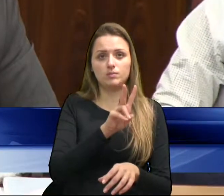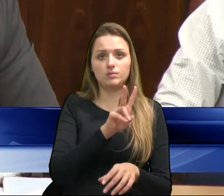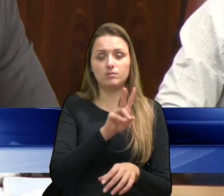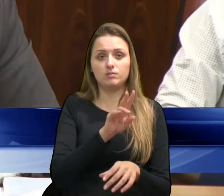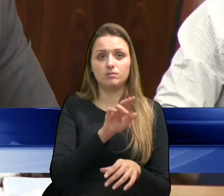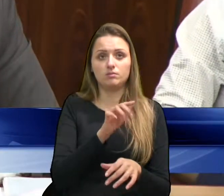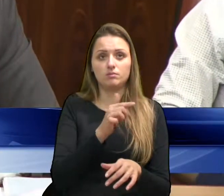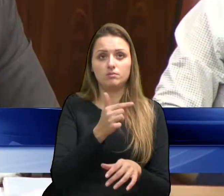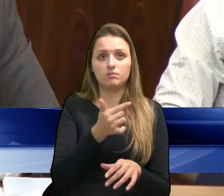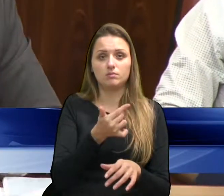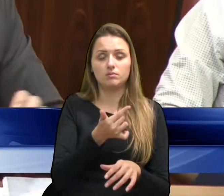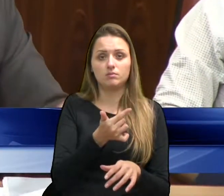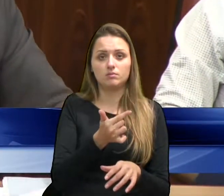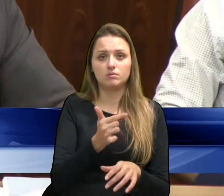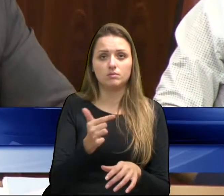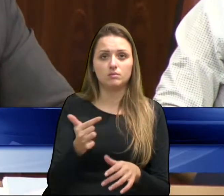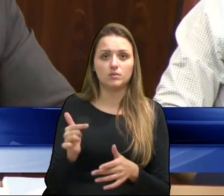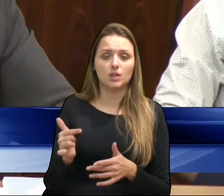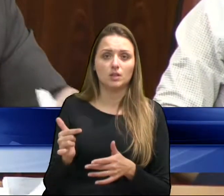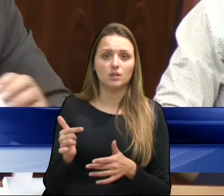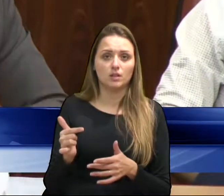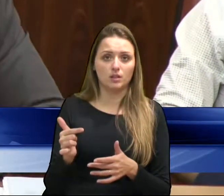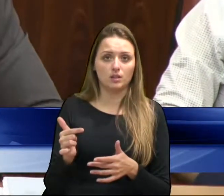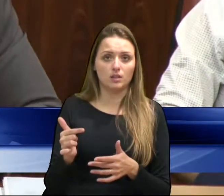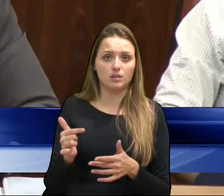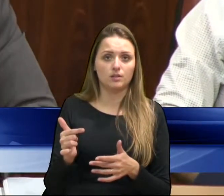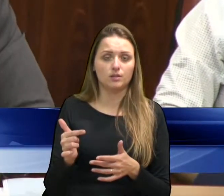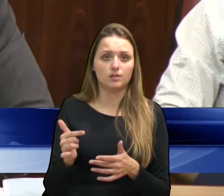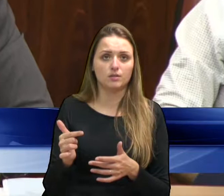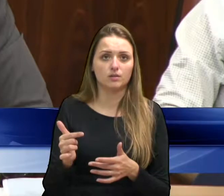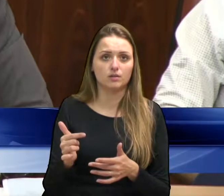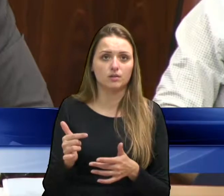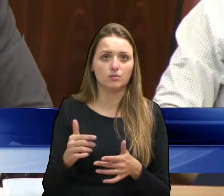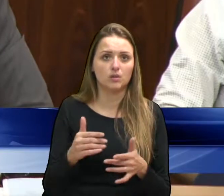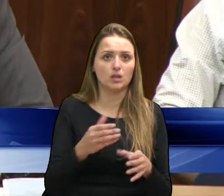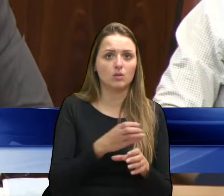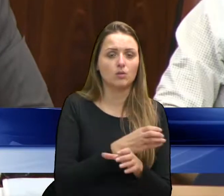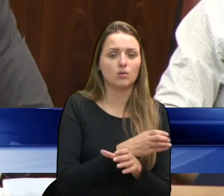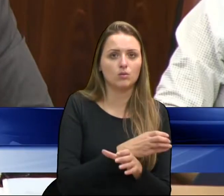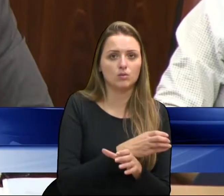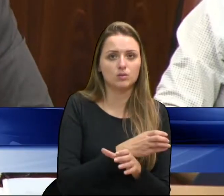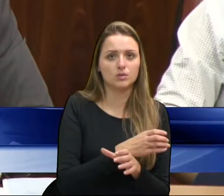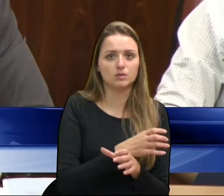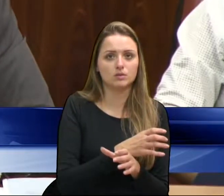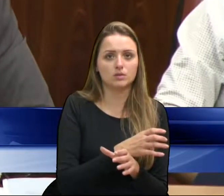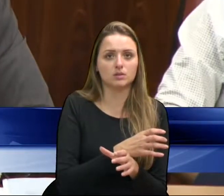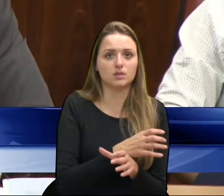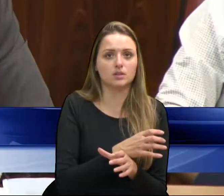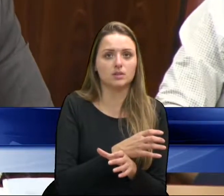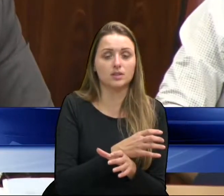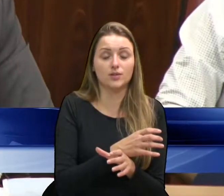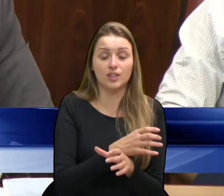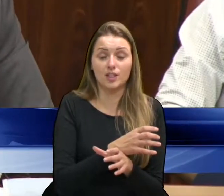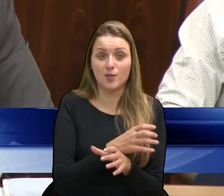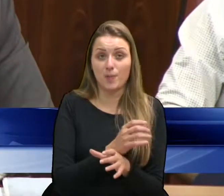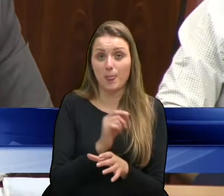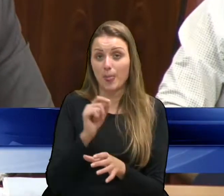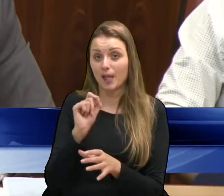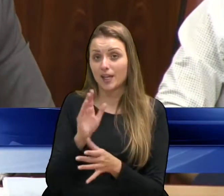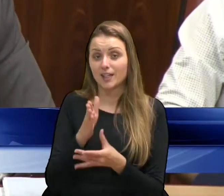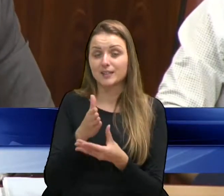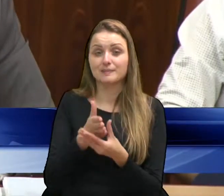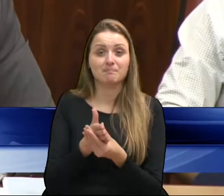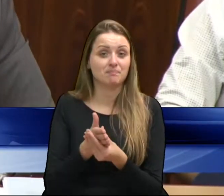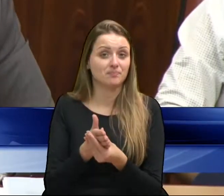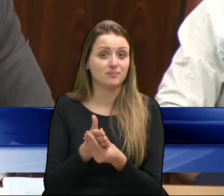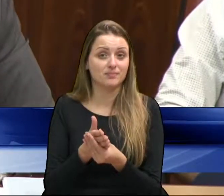Nego o provimento ao apelo. Então, em suma, essa decisão aqui que está transitada em julgado, do qual ela não cabe